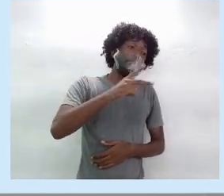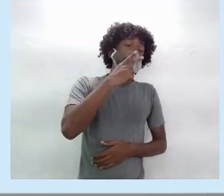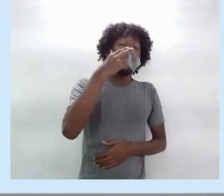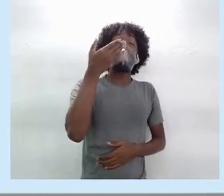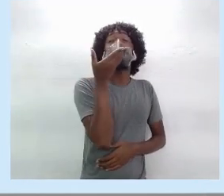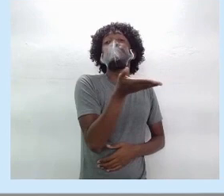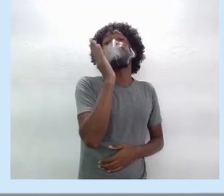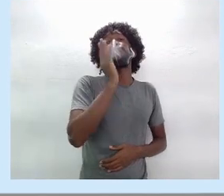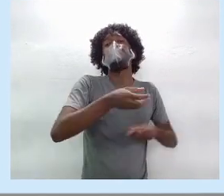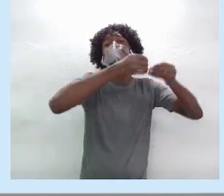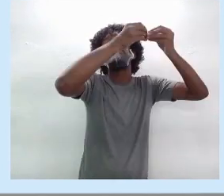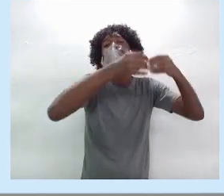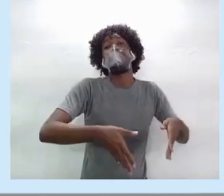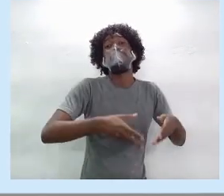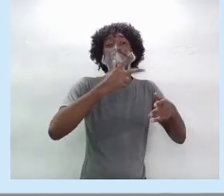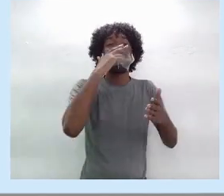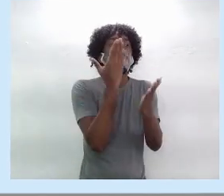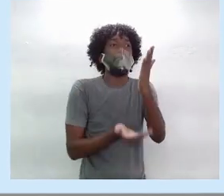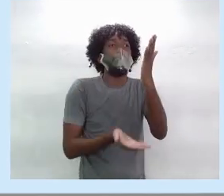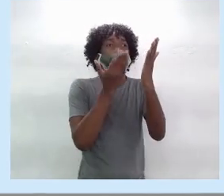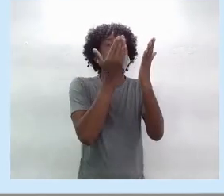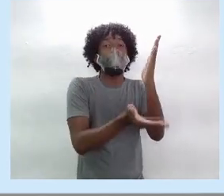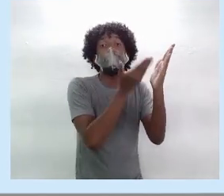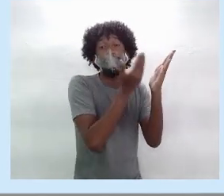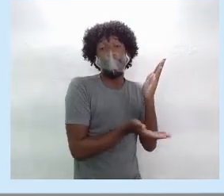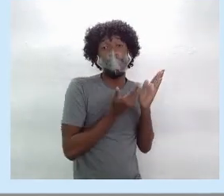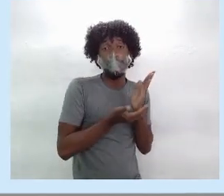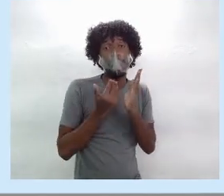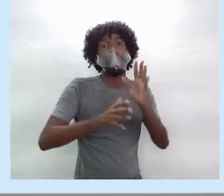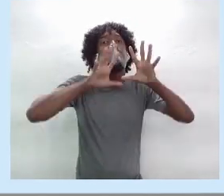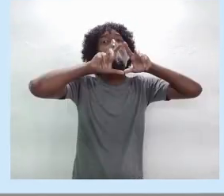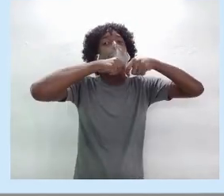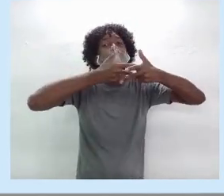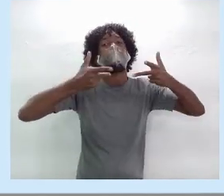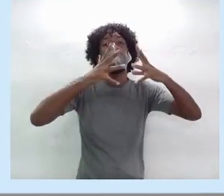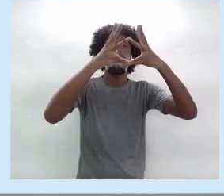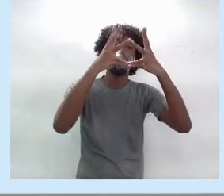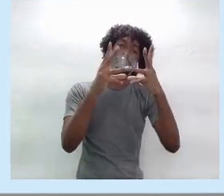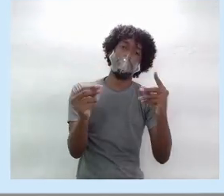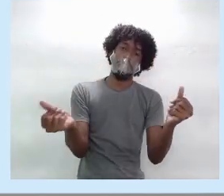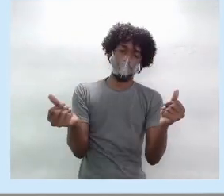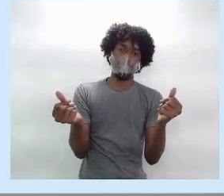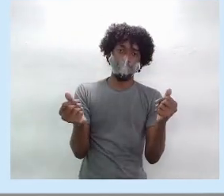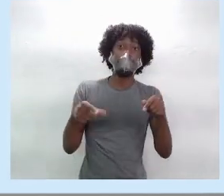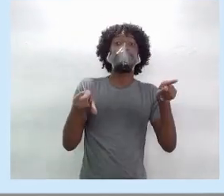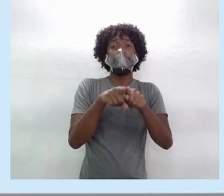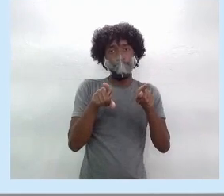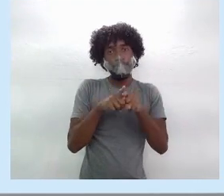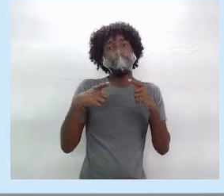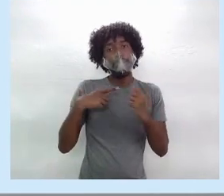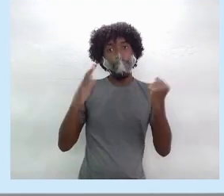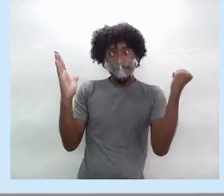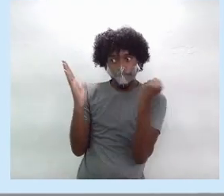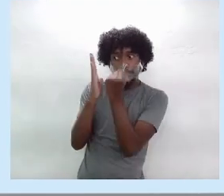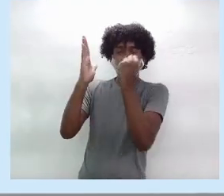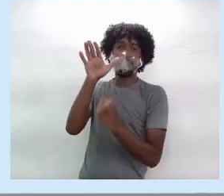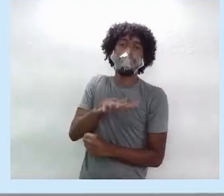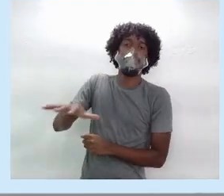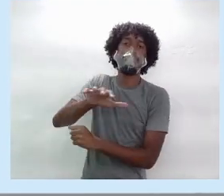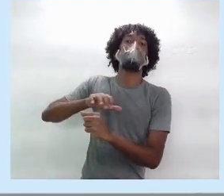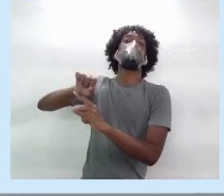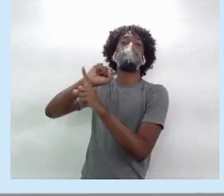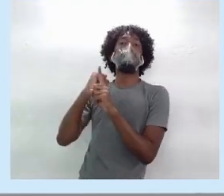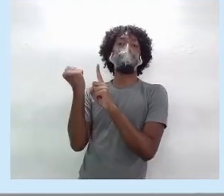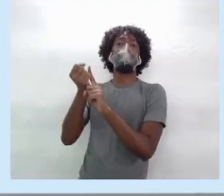entrando em extinções. E é claro que existem os impactos sociais, ou seja,